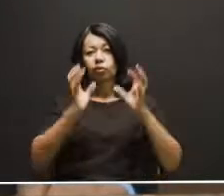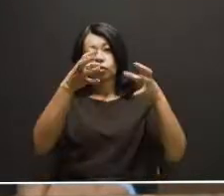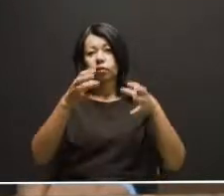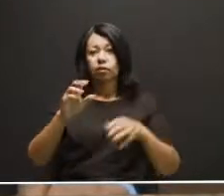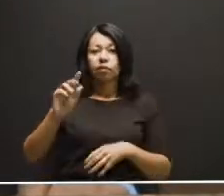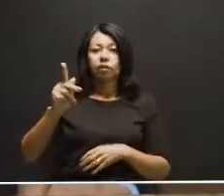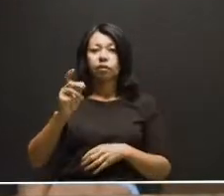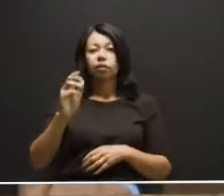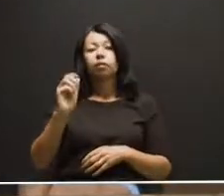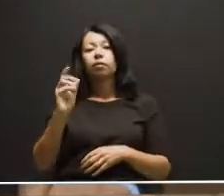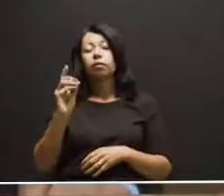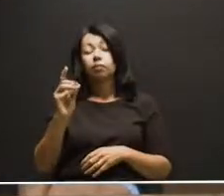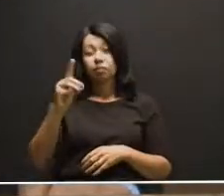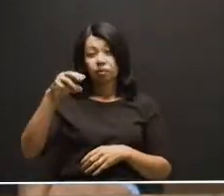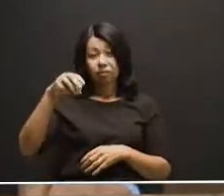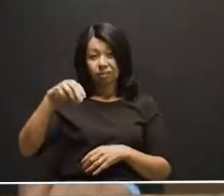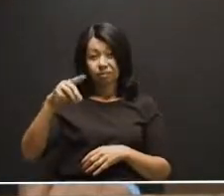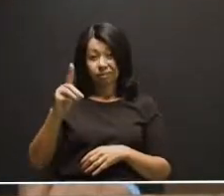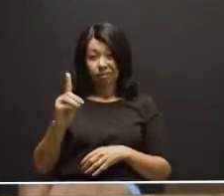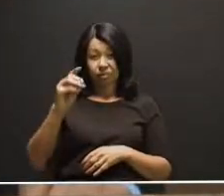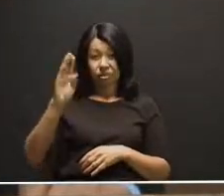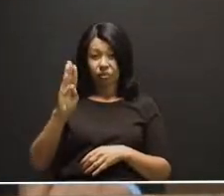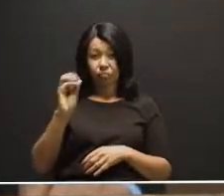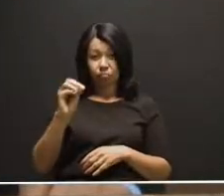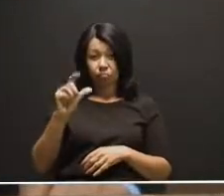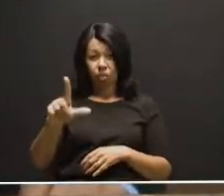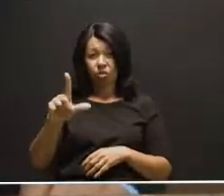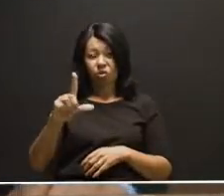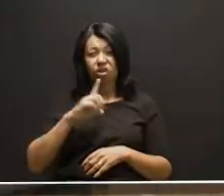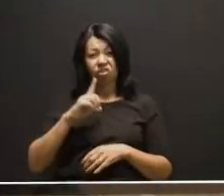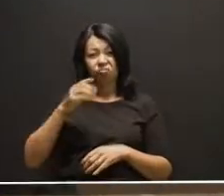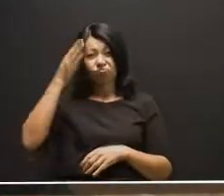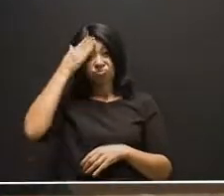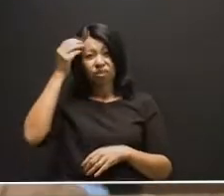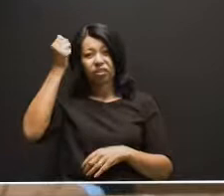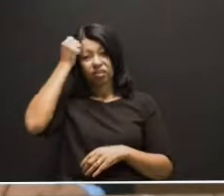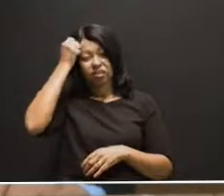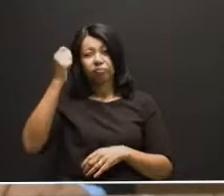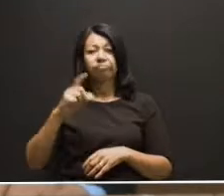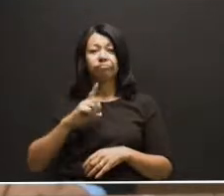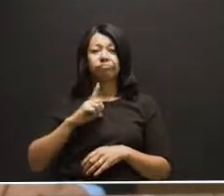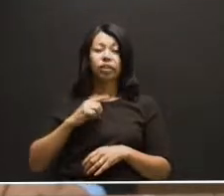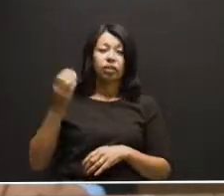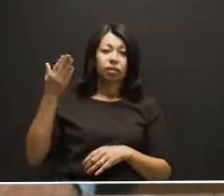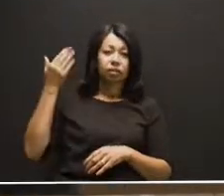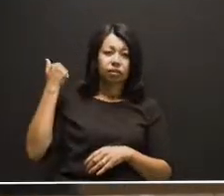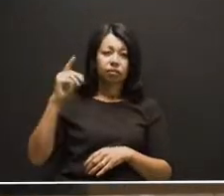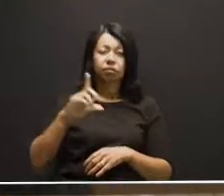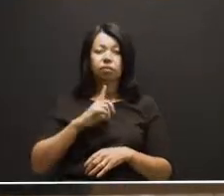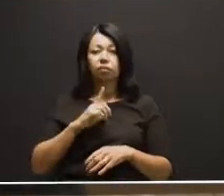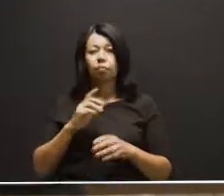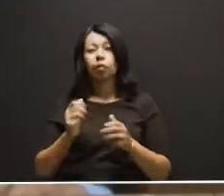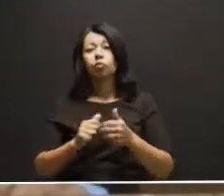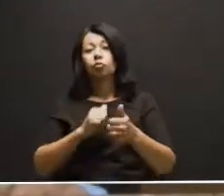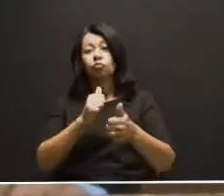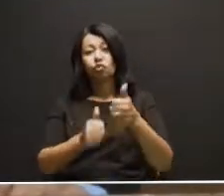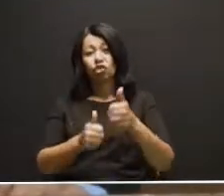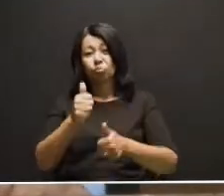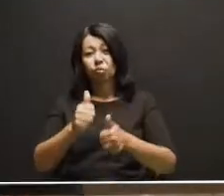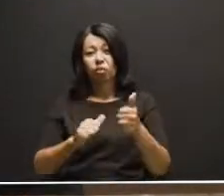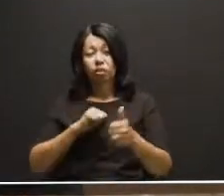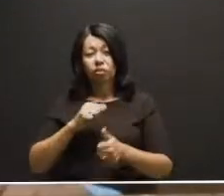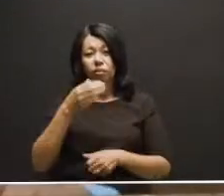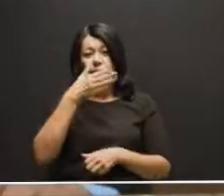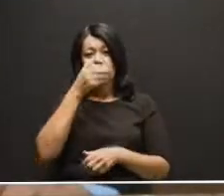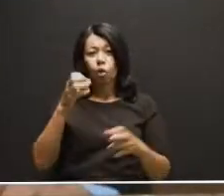no brasil todo e caiu no esquecimento se anos um time de futebol outrora que tínhamos a melhor a melhor seleção